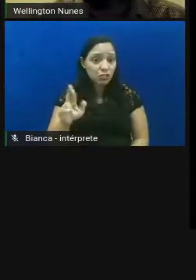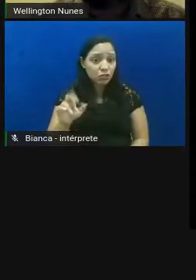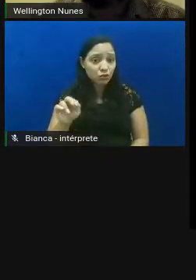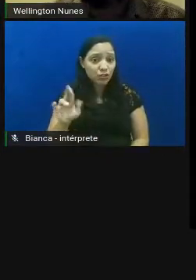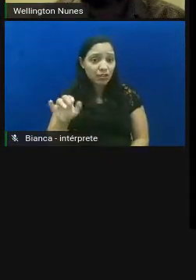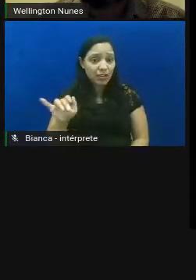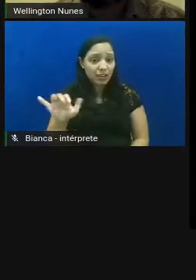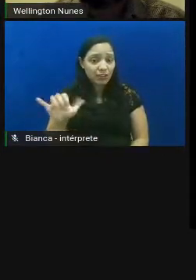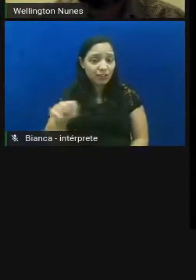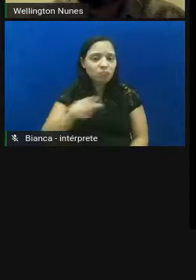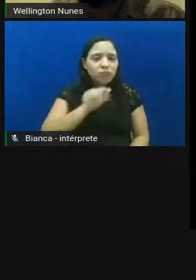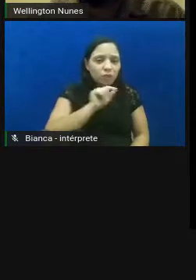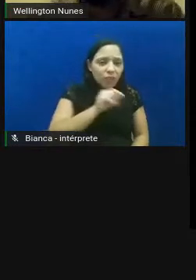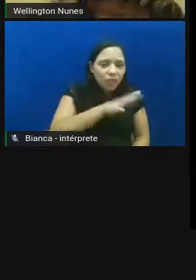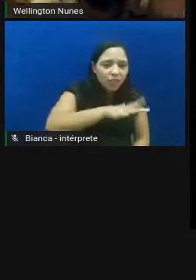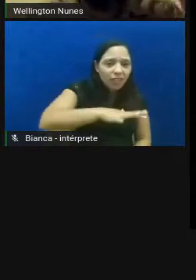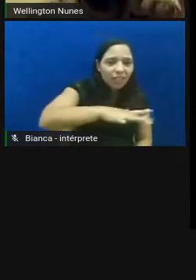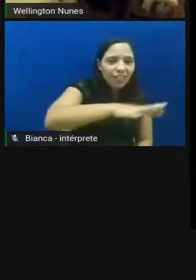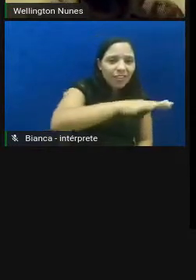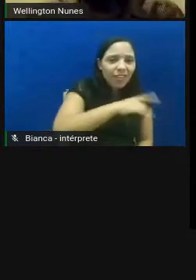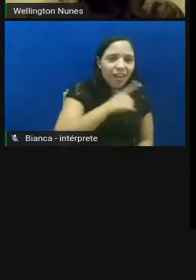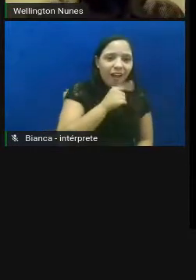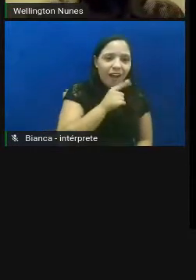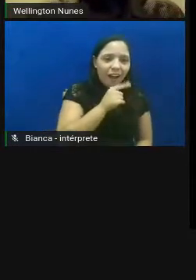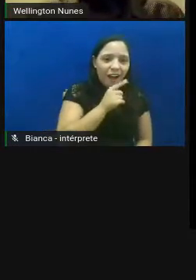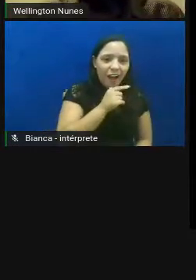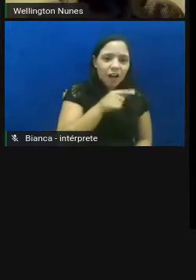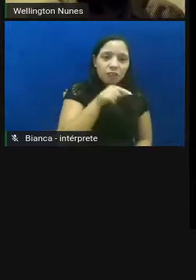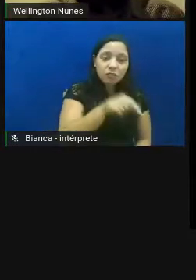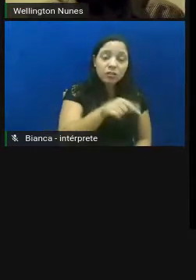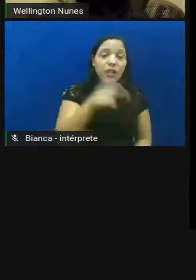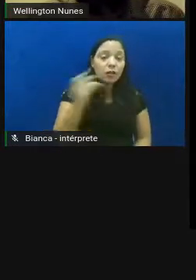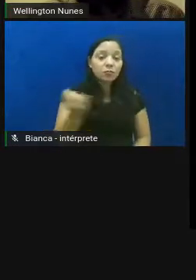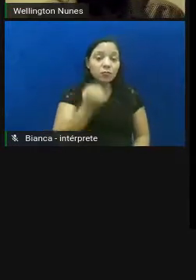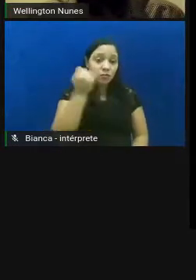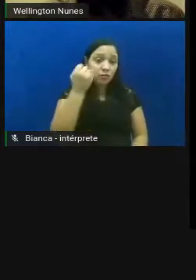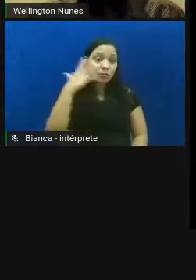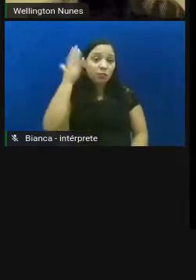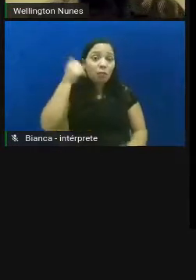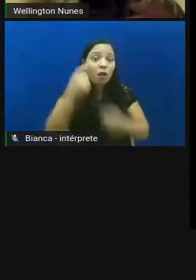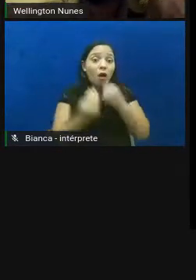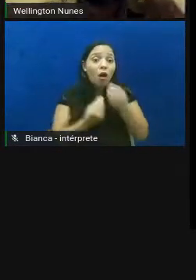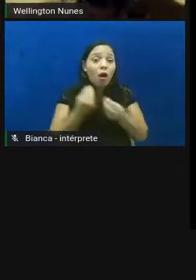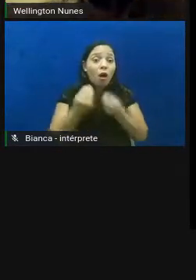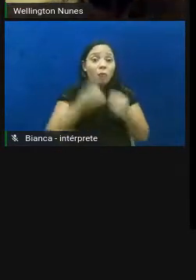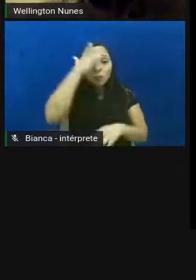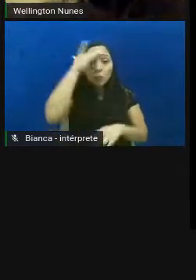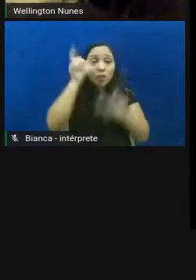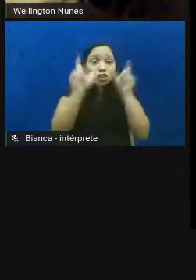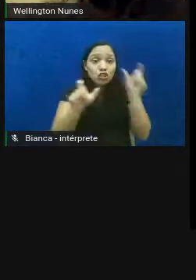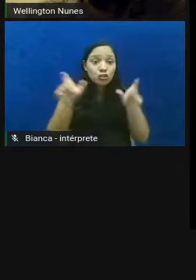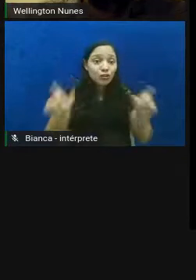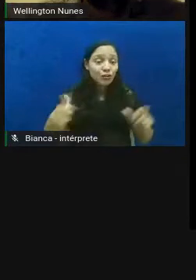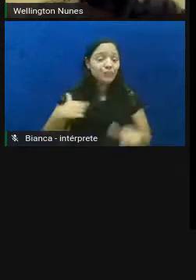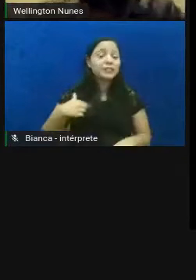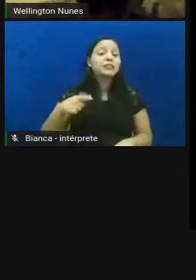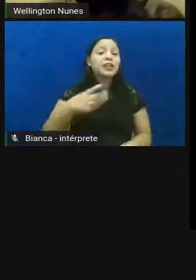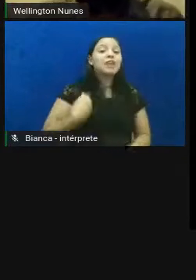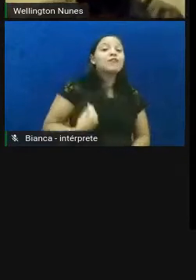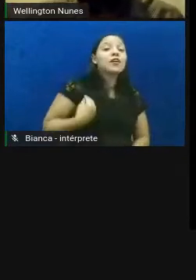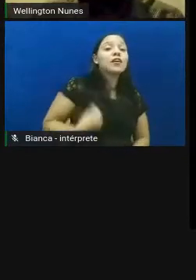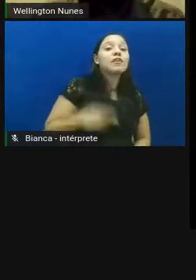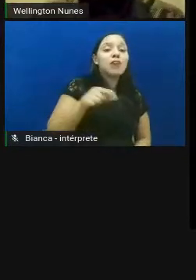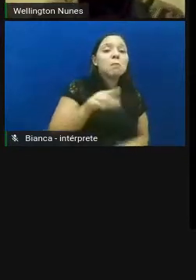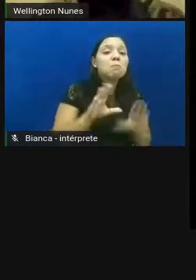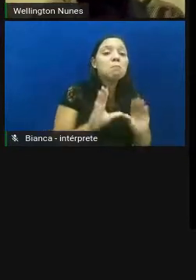para entendermos como se encontra o nível de antropização, a ação do homem nessas áreas. Qual a influência da ocupação urbana na qualidade